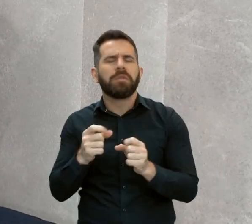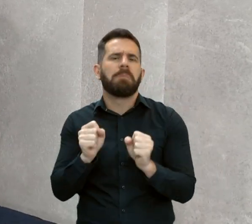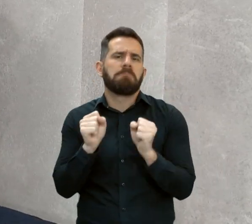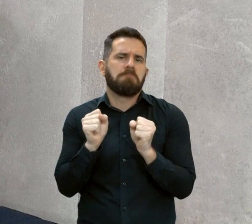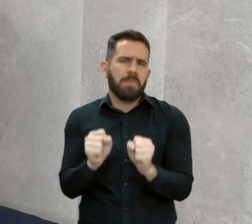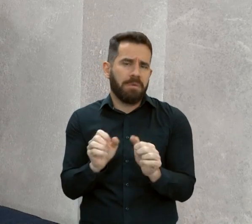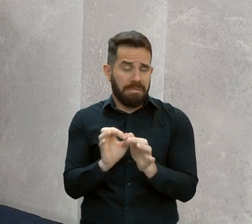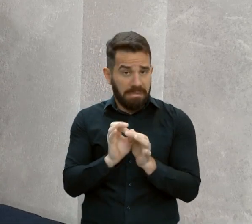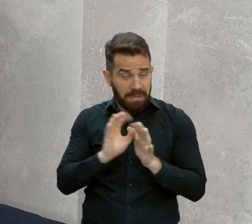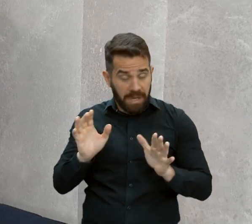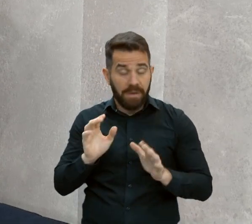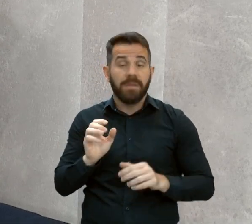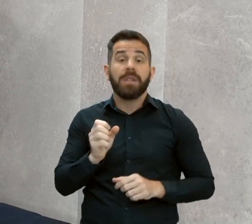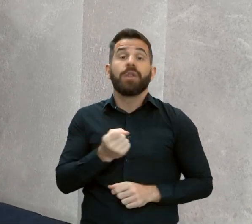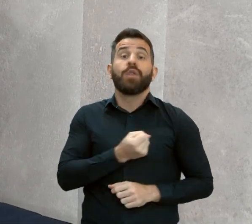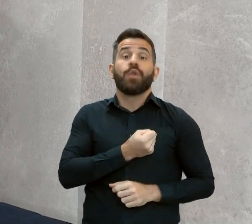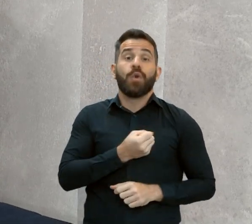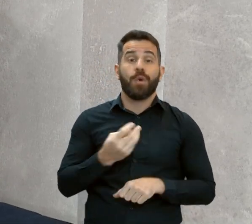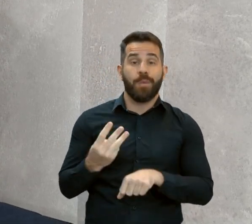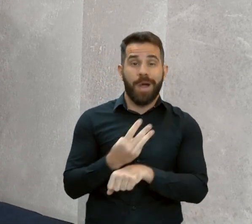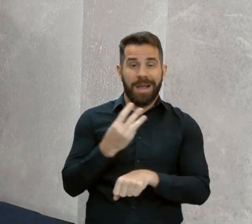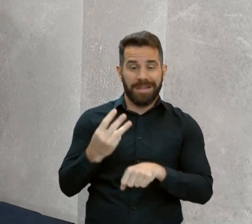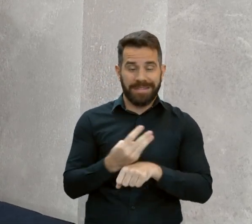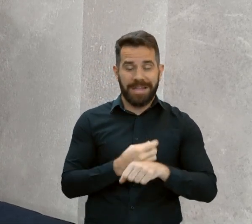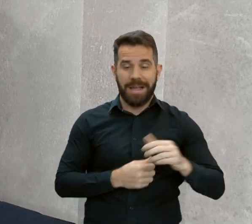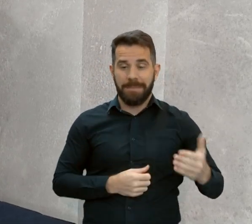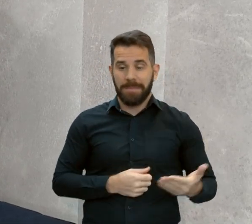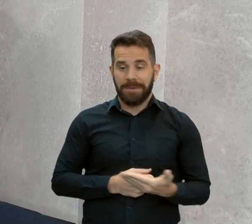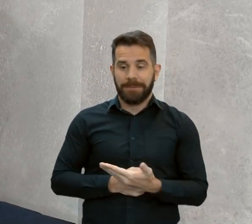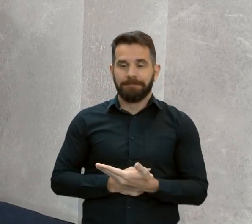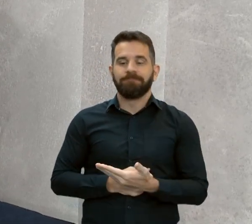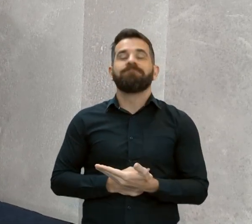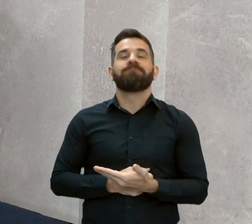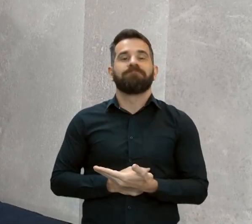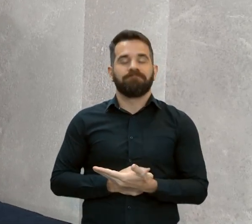nossos entrevistados, por meio do nosso WhatsApp, que é o